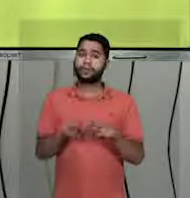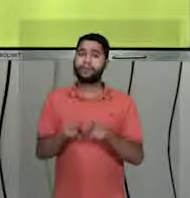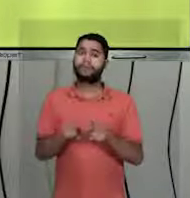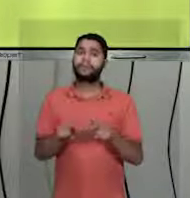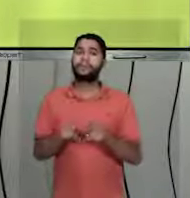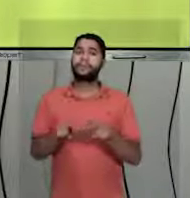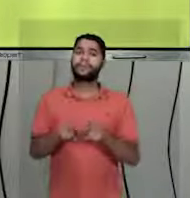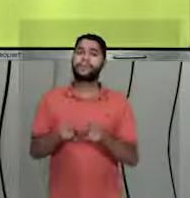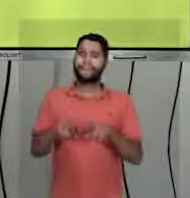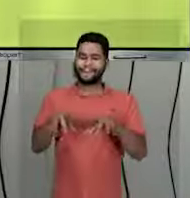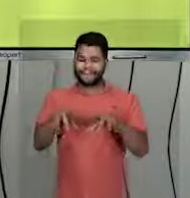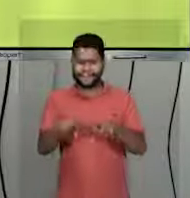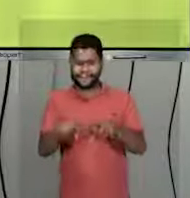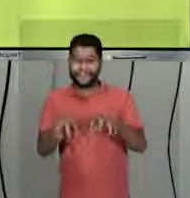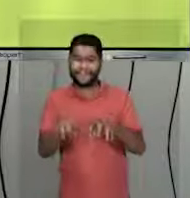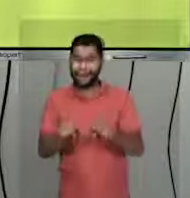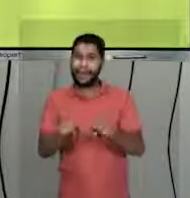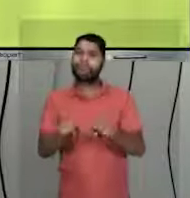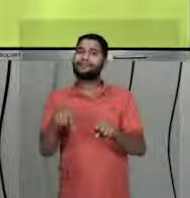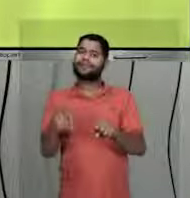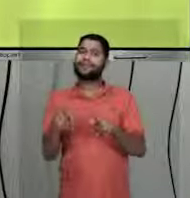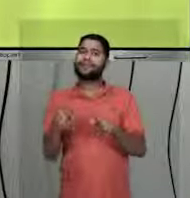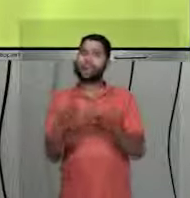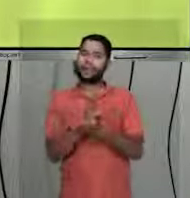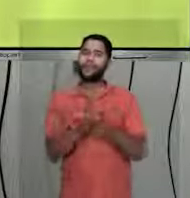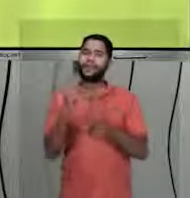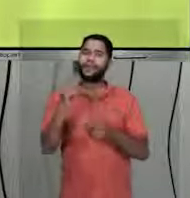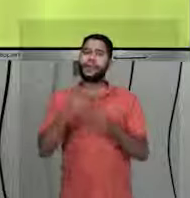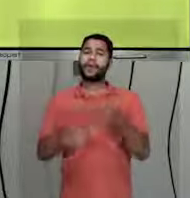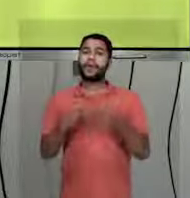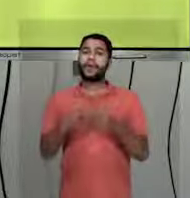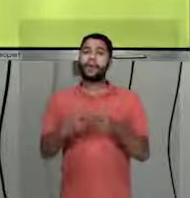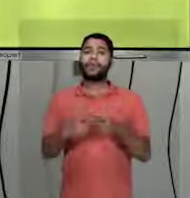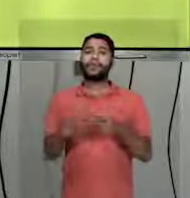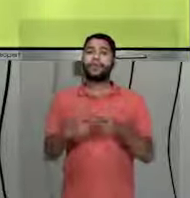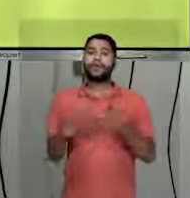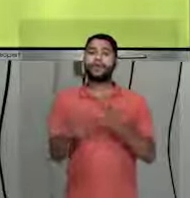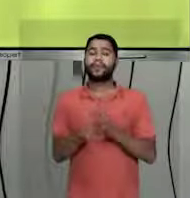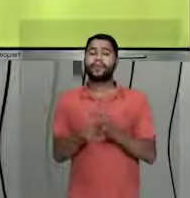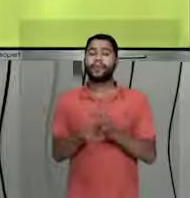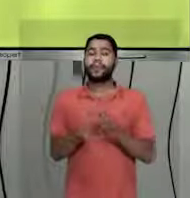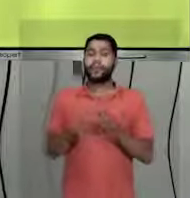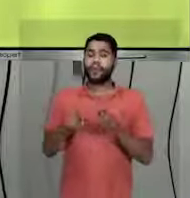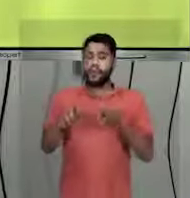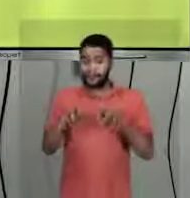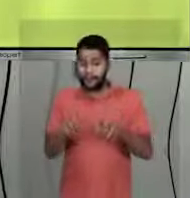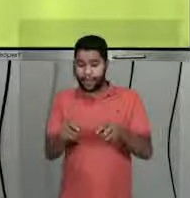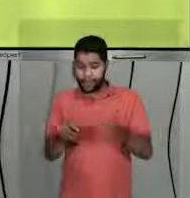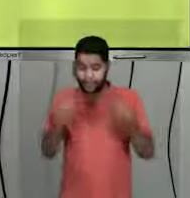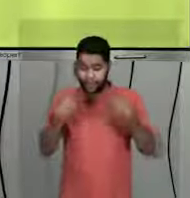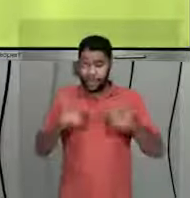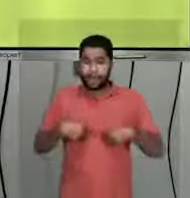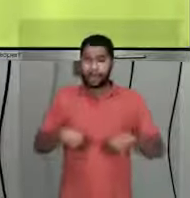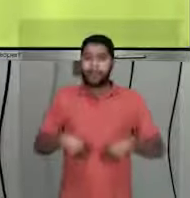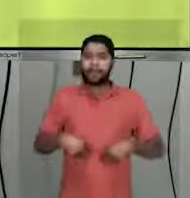massa também se torna proibido porque o final, né, das massas no intestino